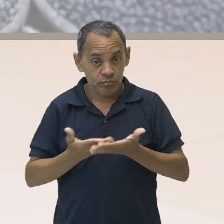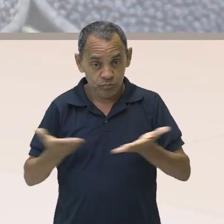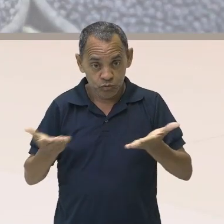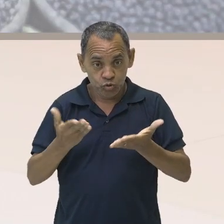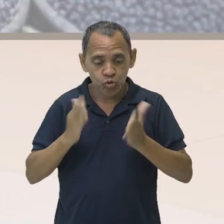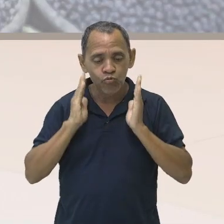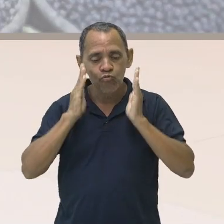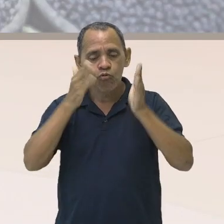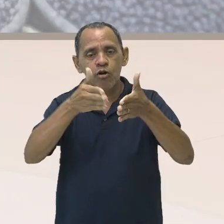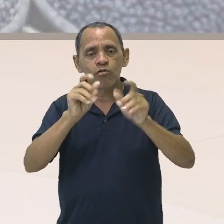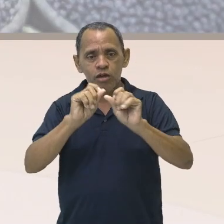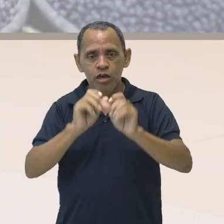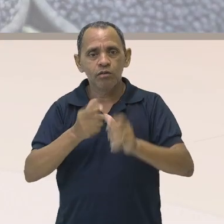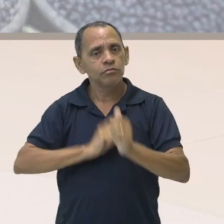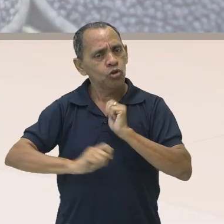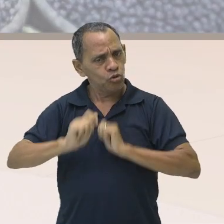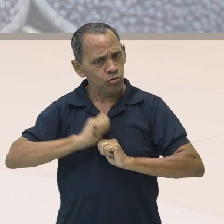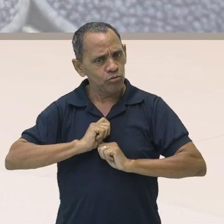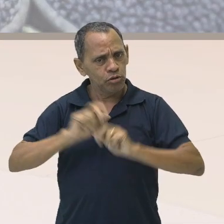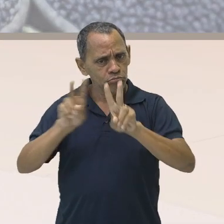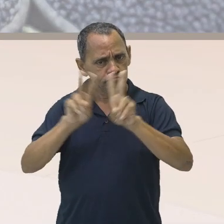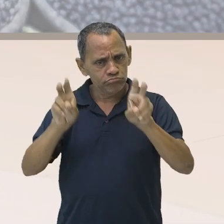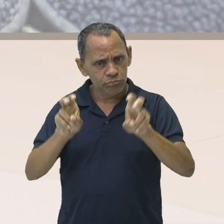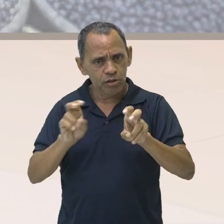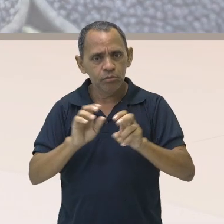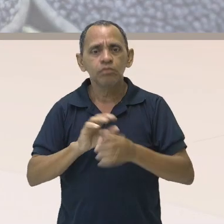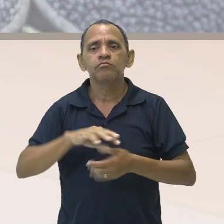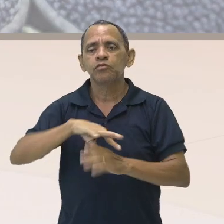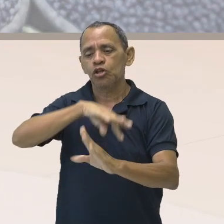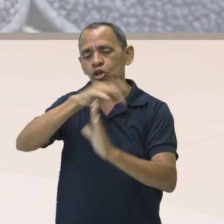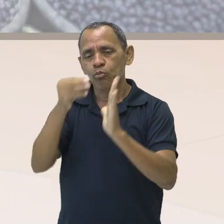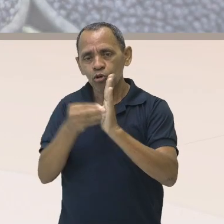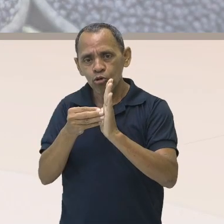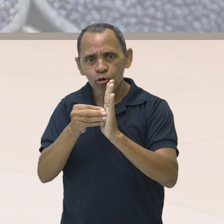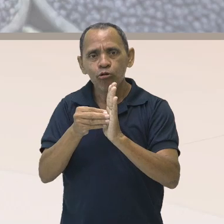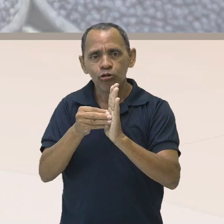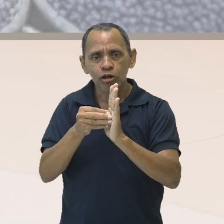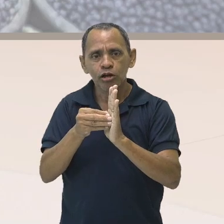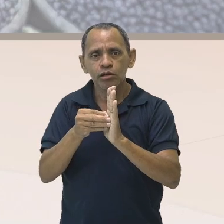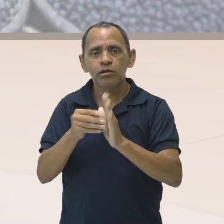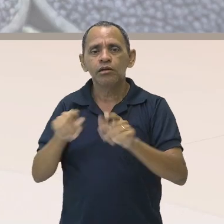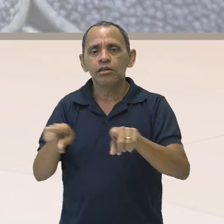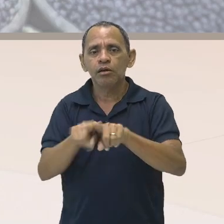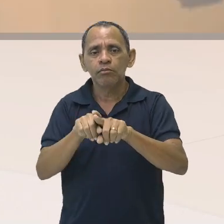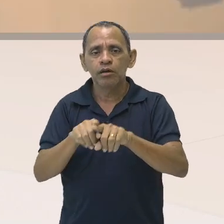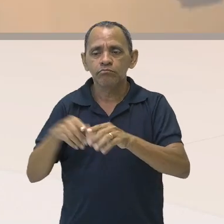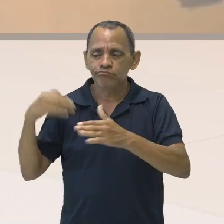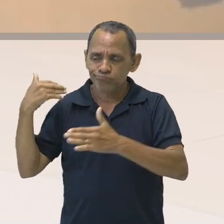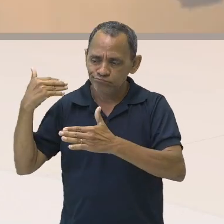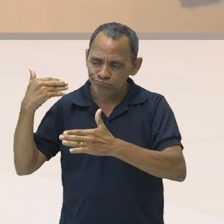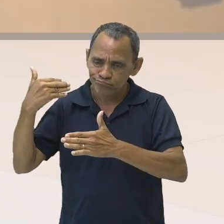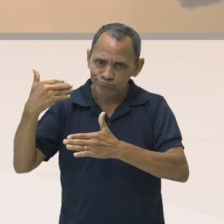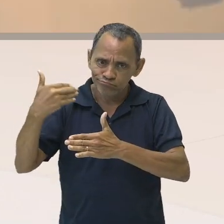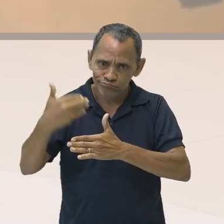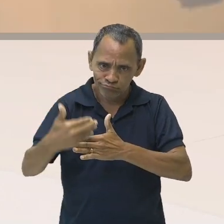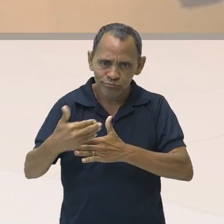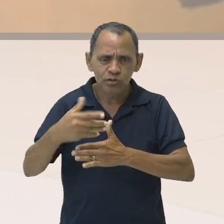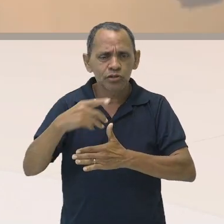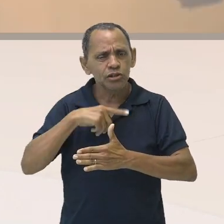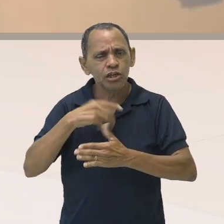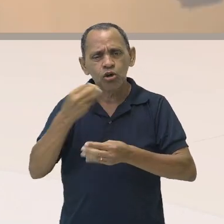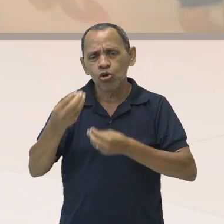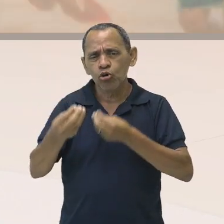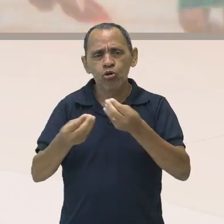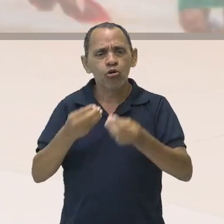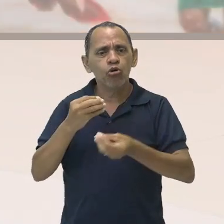na questão da economia da região amazônica, né, todo esse trajeto aí, do que tem sido a vocação, né,